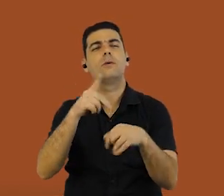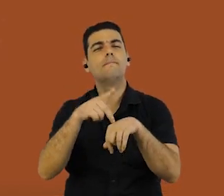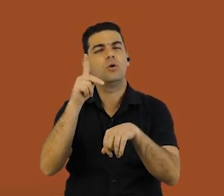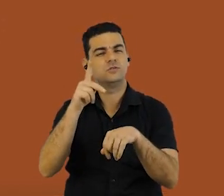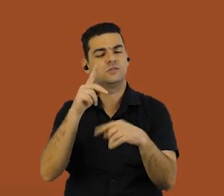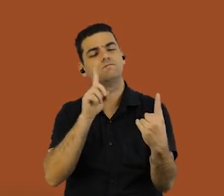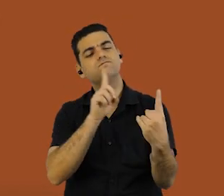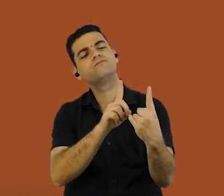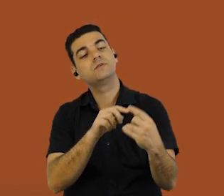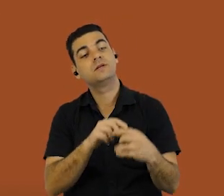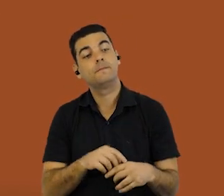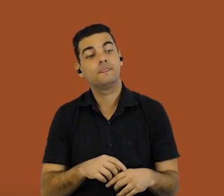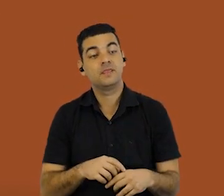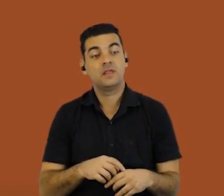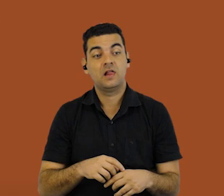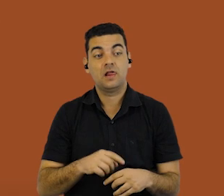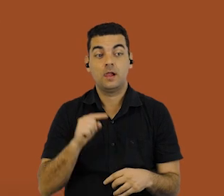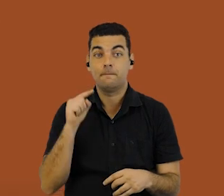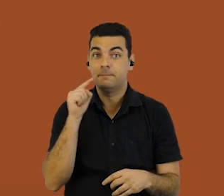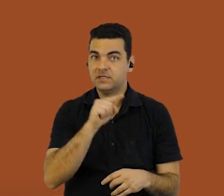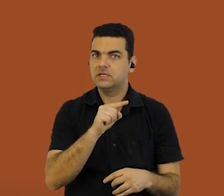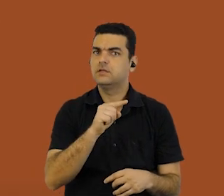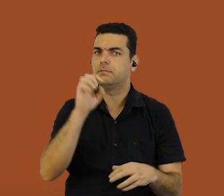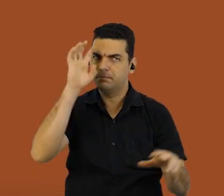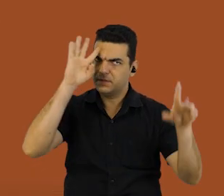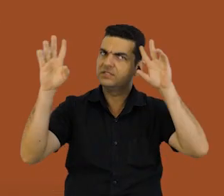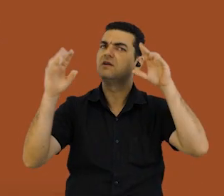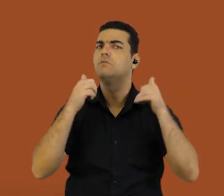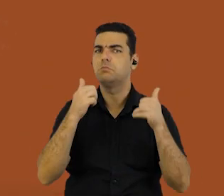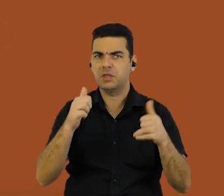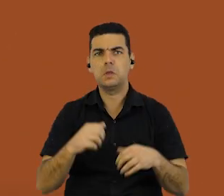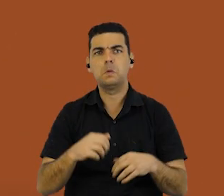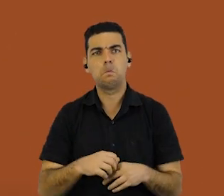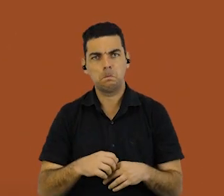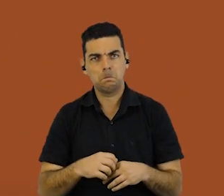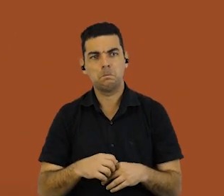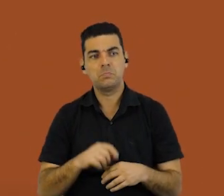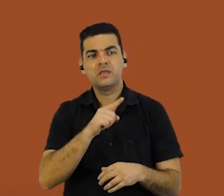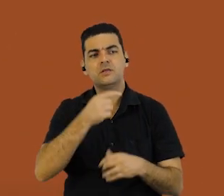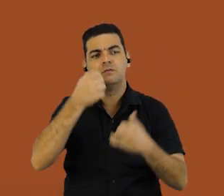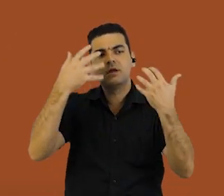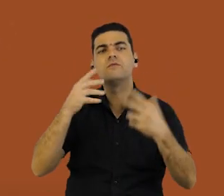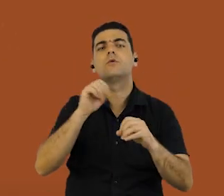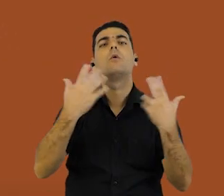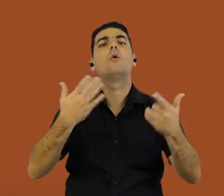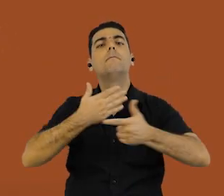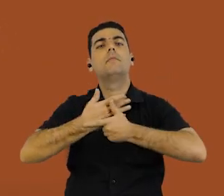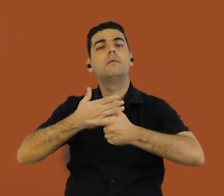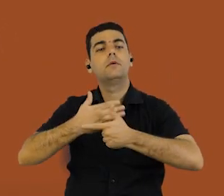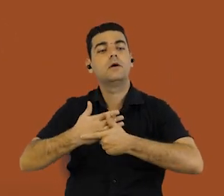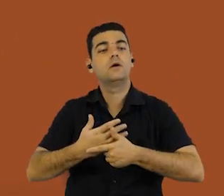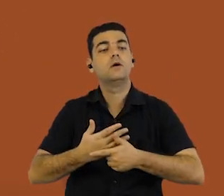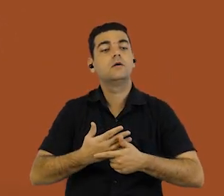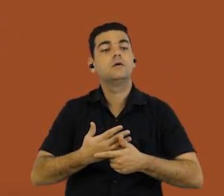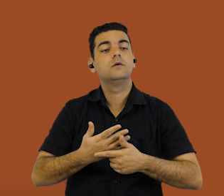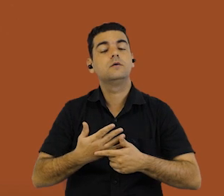especialização, mas com uma consciência crítica, muito grande acerca do